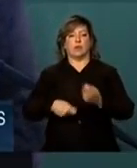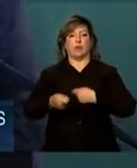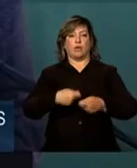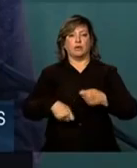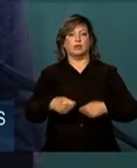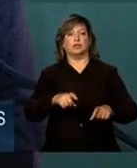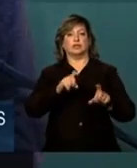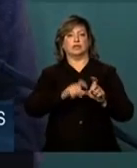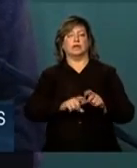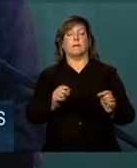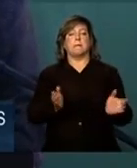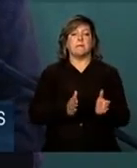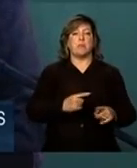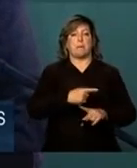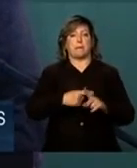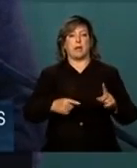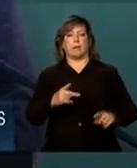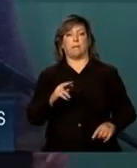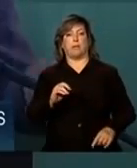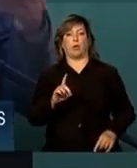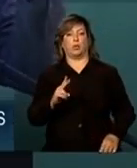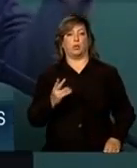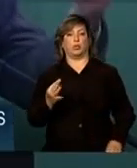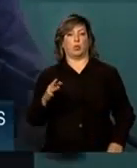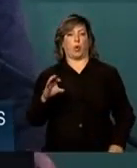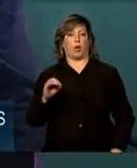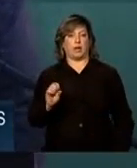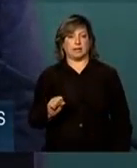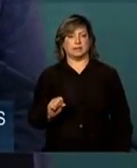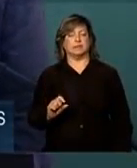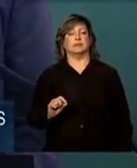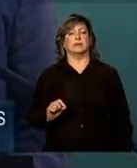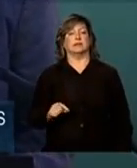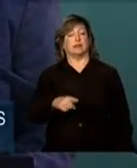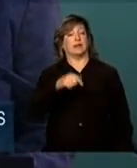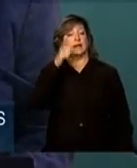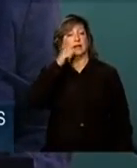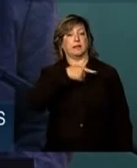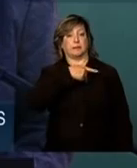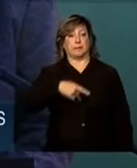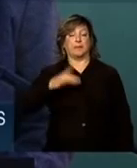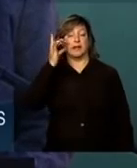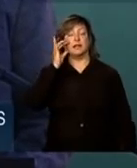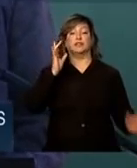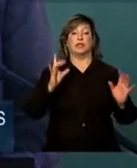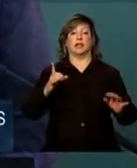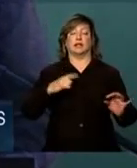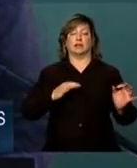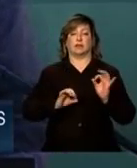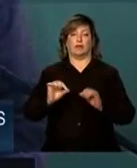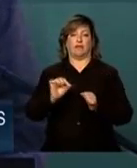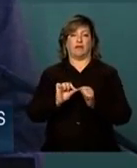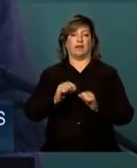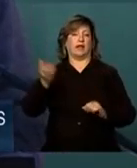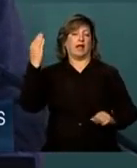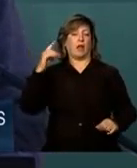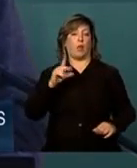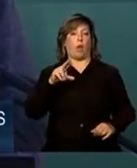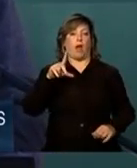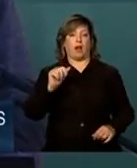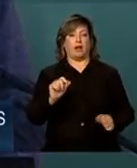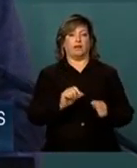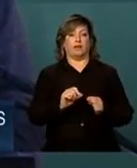médios produtores. A presidenta, já tendo instrumentos do governo federal, criado lá atrás pelo presidente Lula,